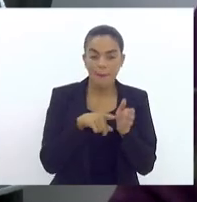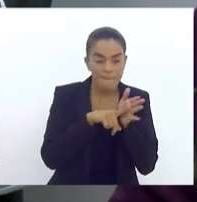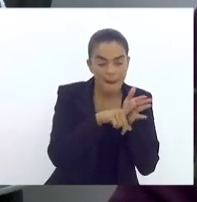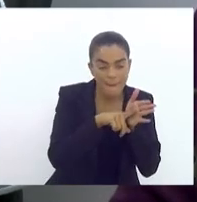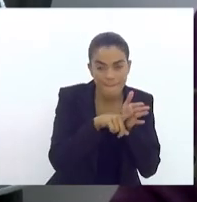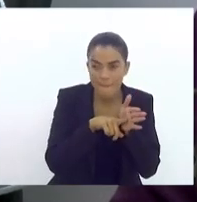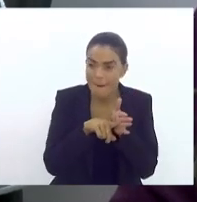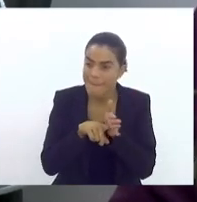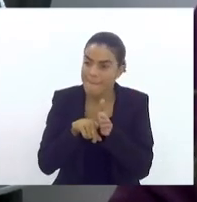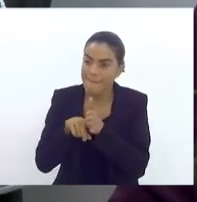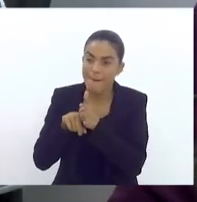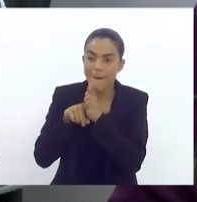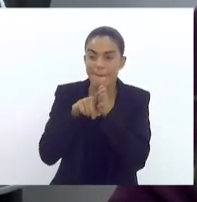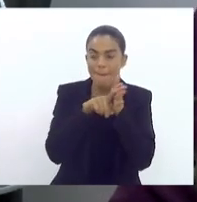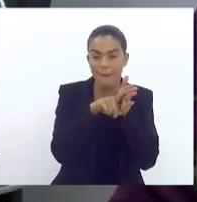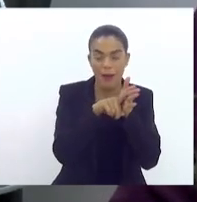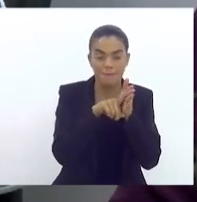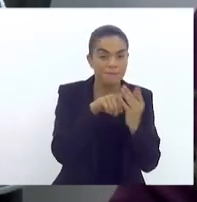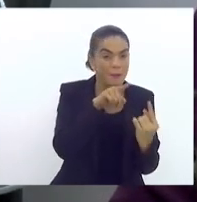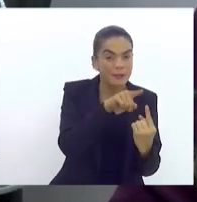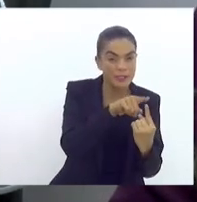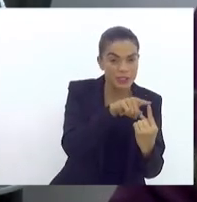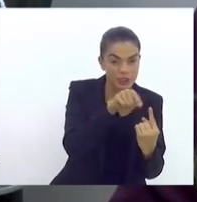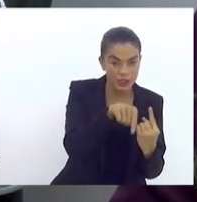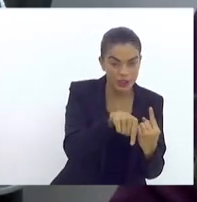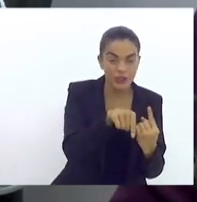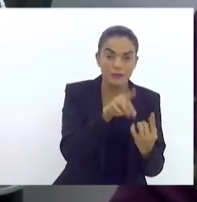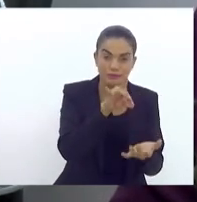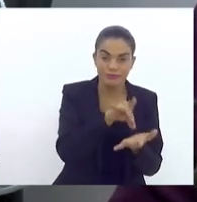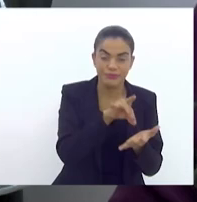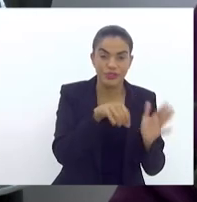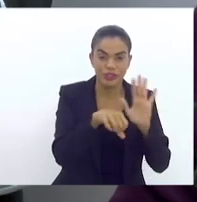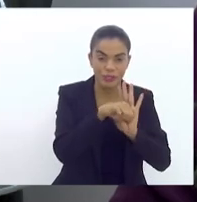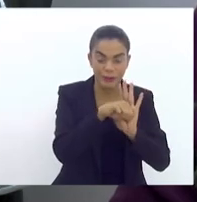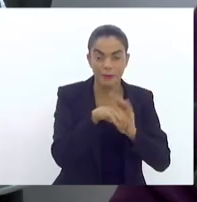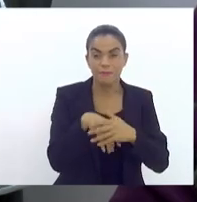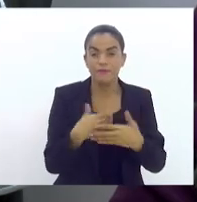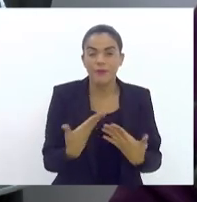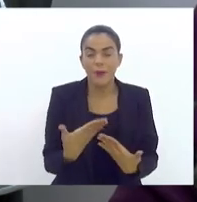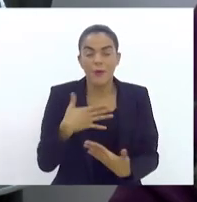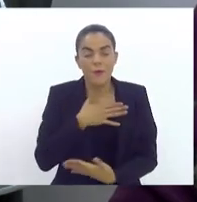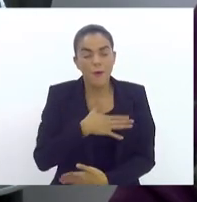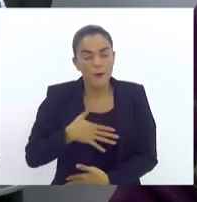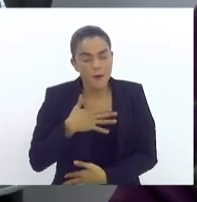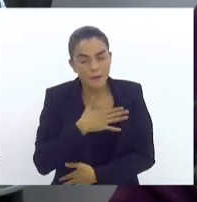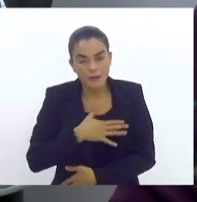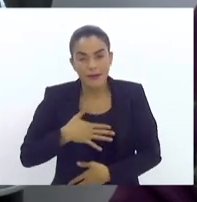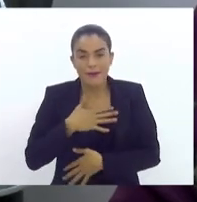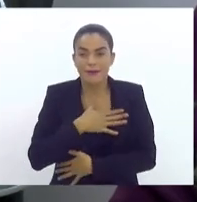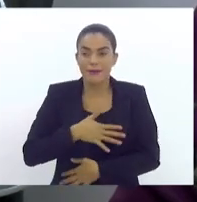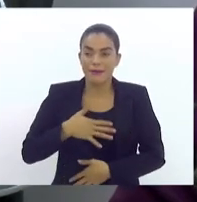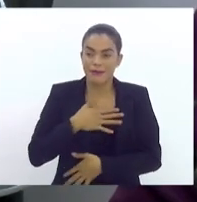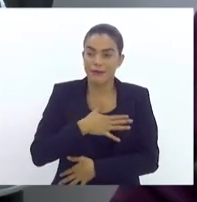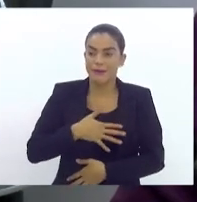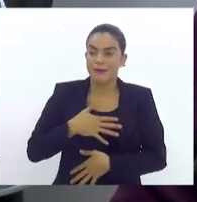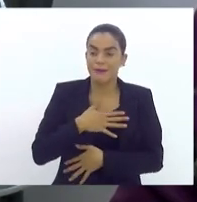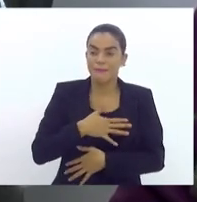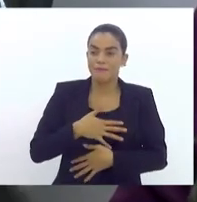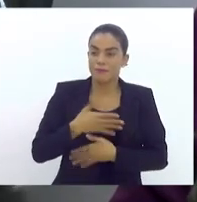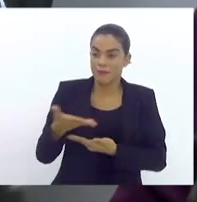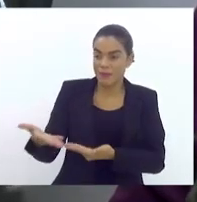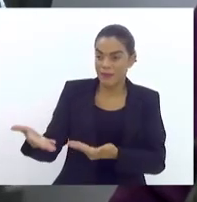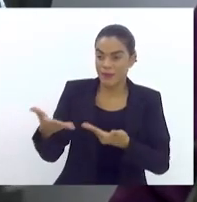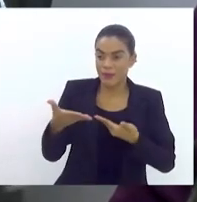diferenciado para esse tipo de fato Então o que a gente gostaria muito de todo recebendo já aqui o Dr